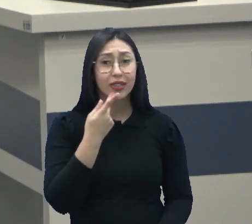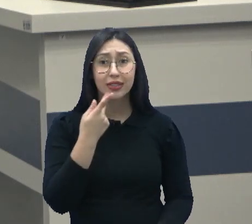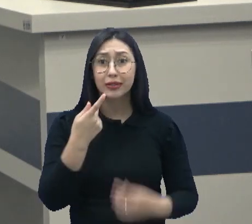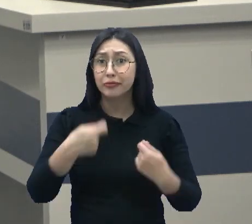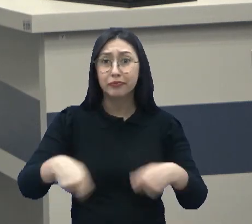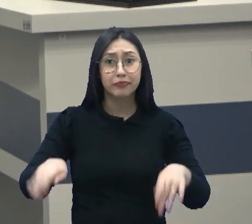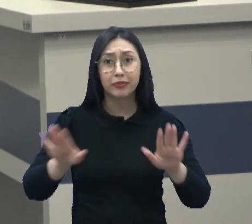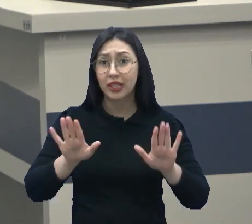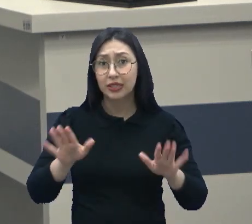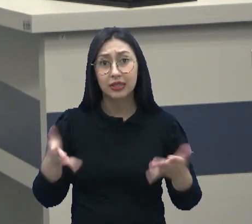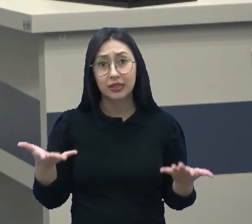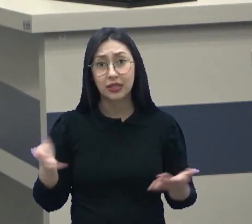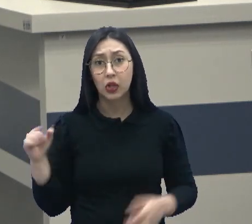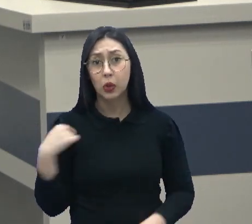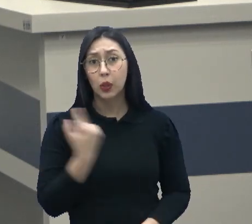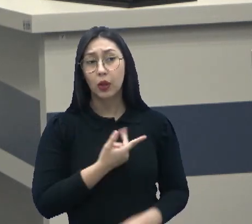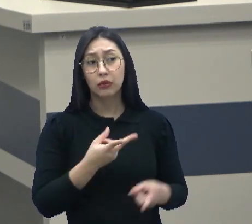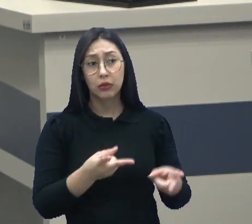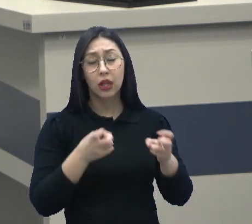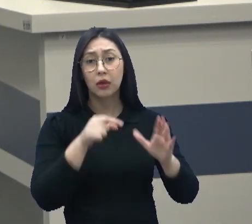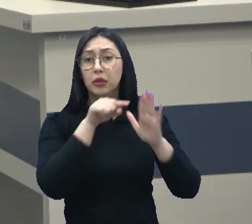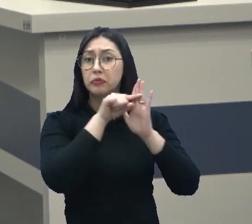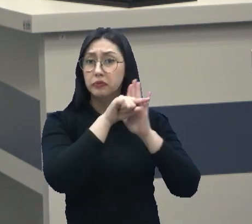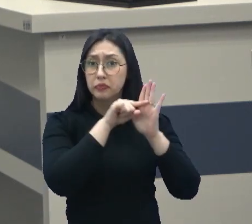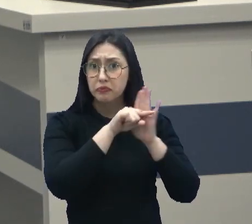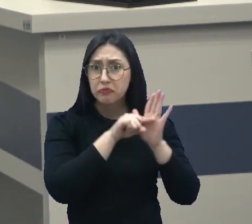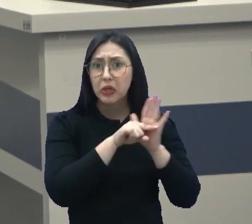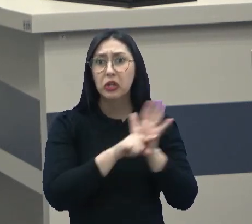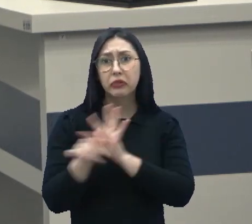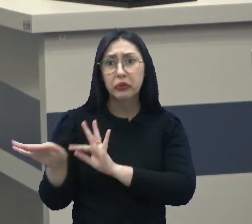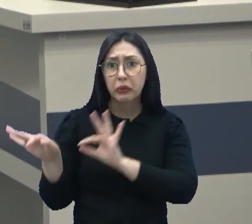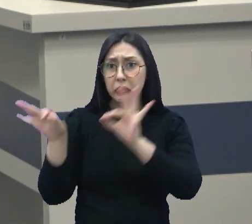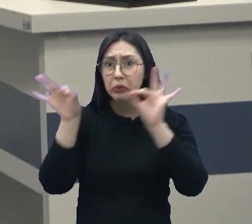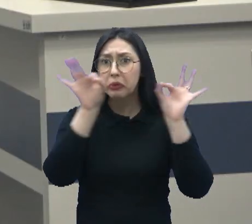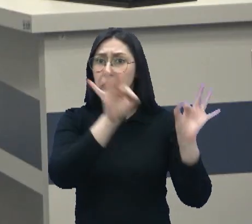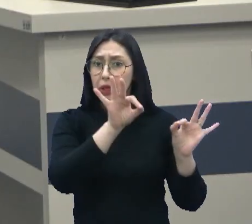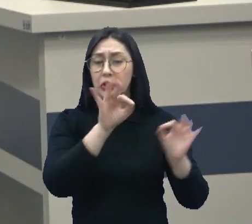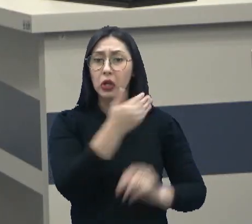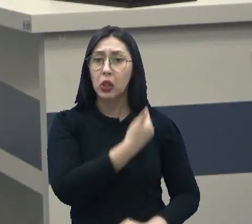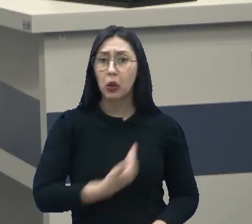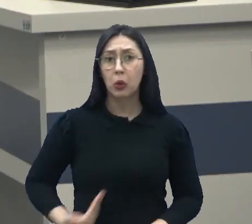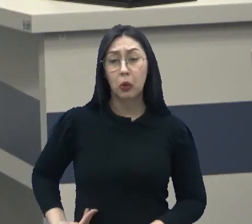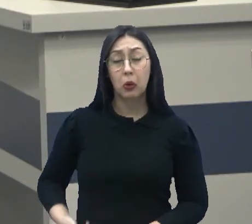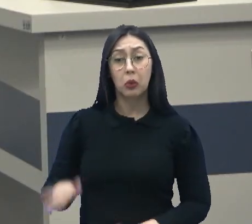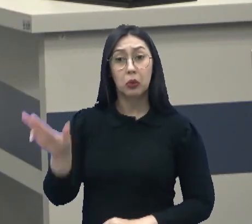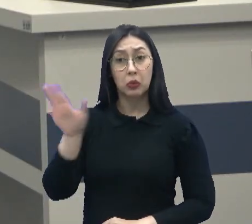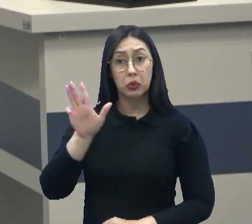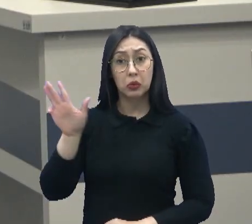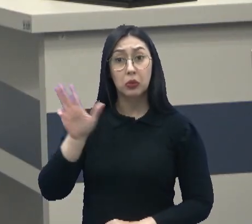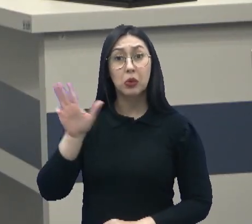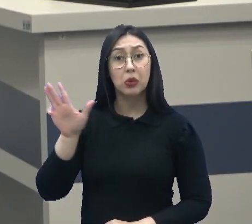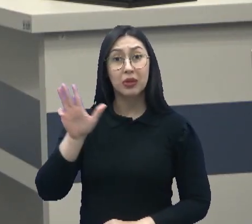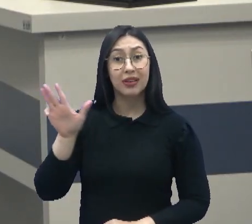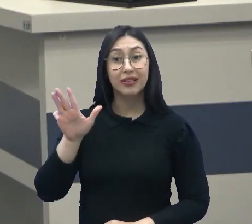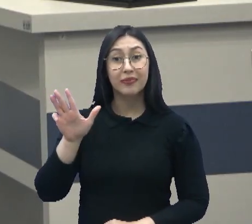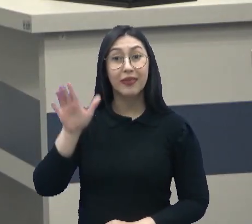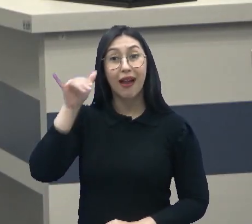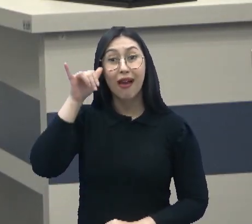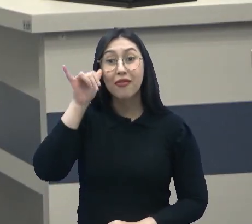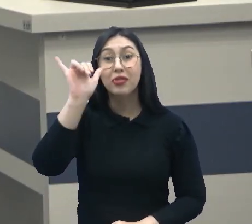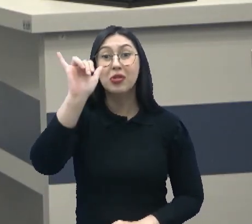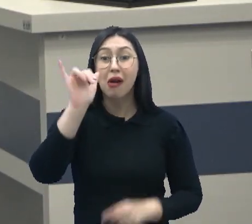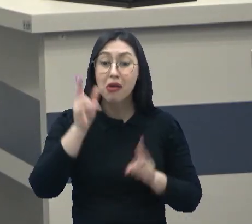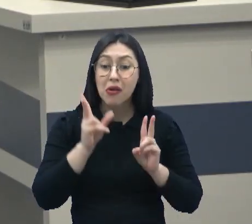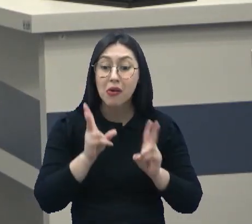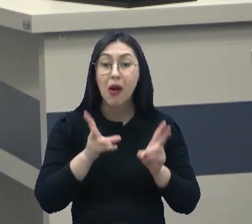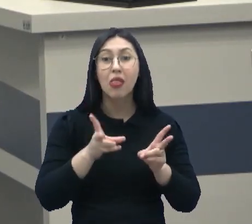estamos vendo as pesquisas e acompanhando dia a dia. O governo Lula evitou e tem